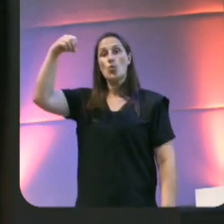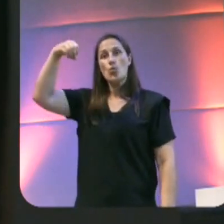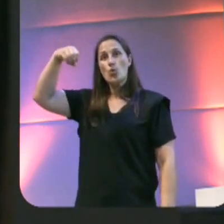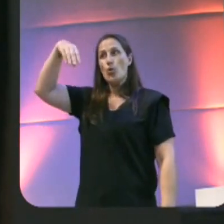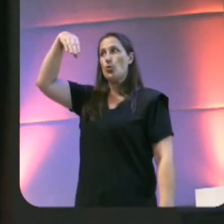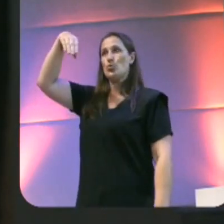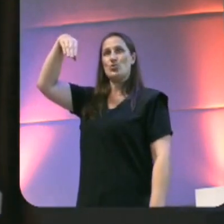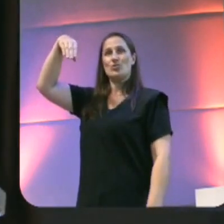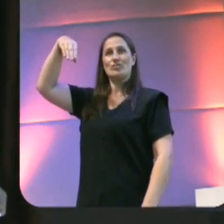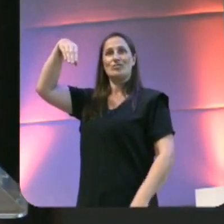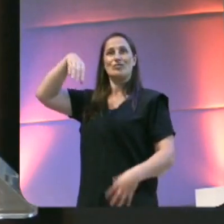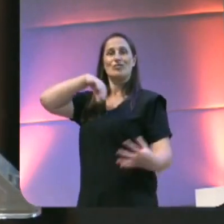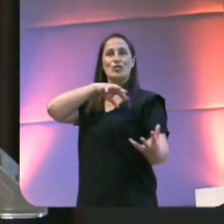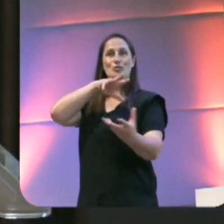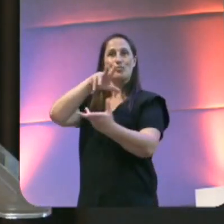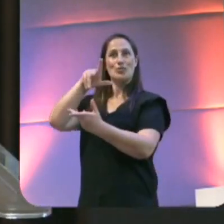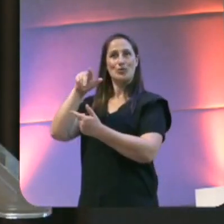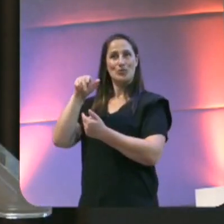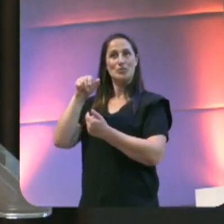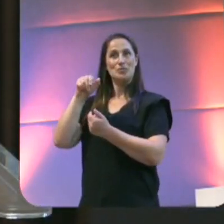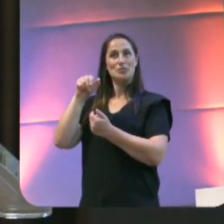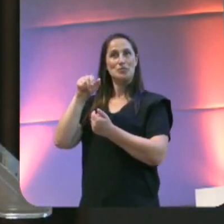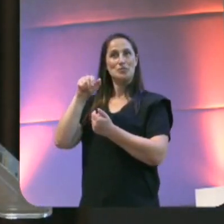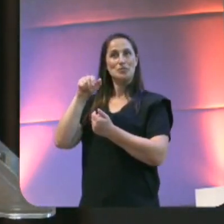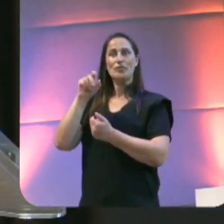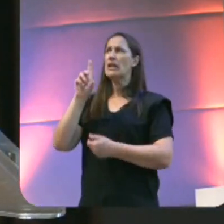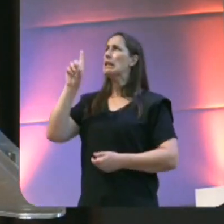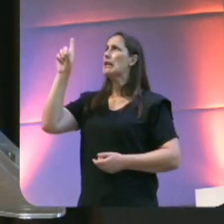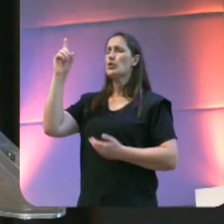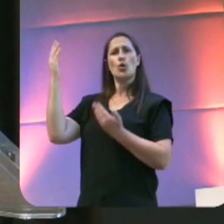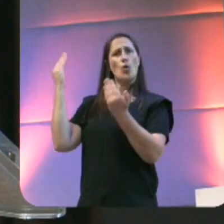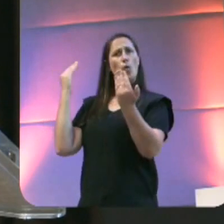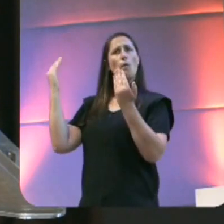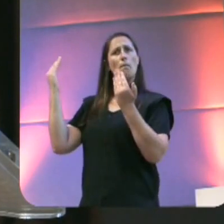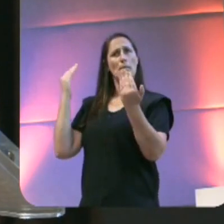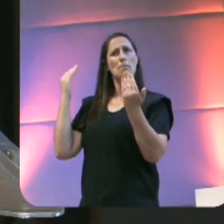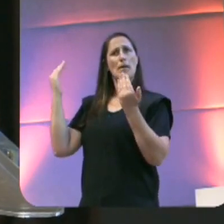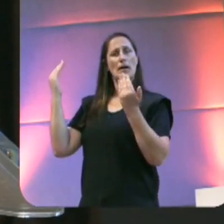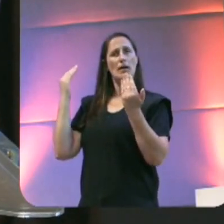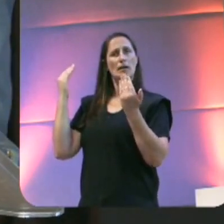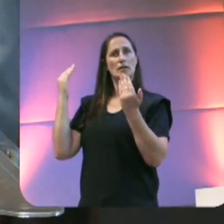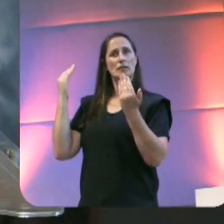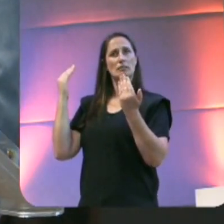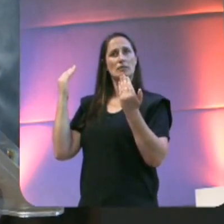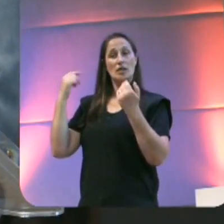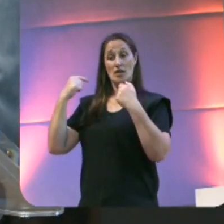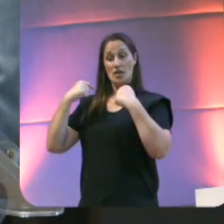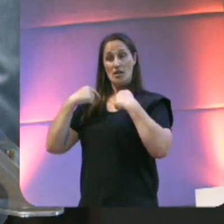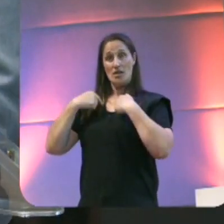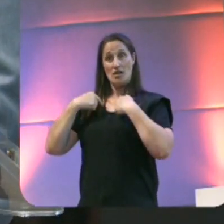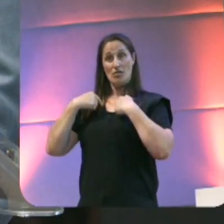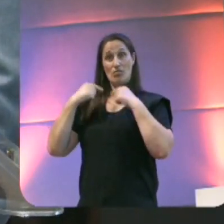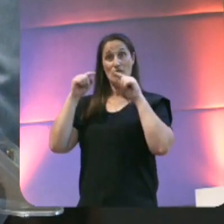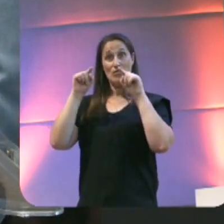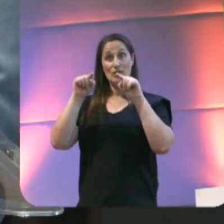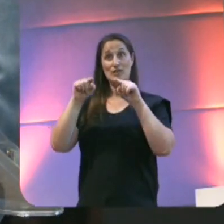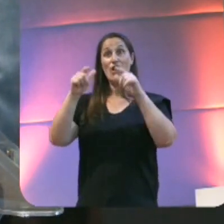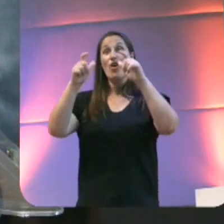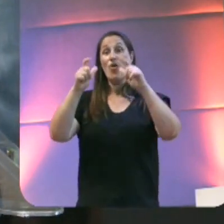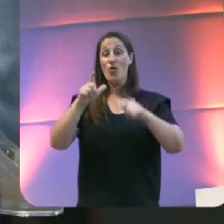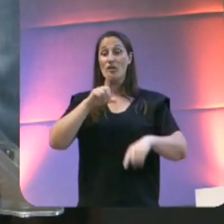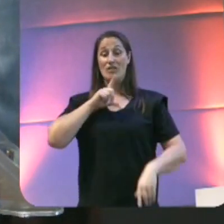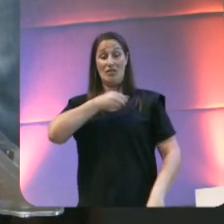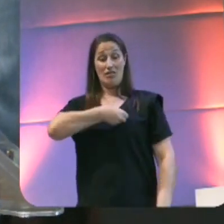compara a igreja com essas mulheres, para ser luz do mundo. Onde você está, lá no seu trabalho, lá na